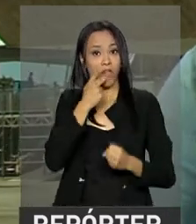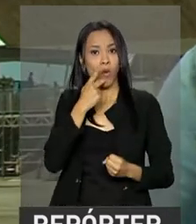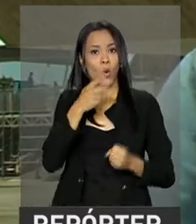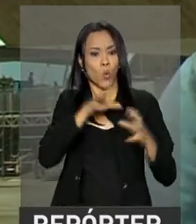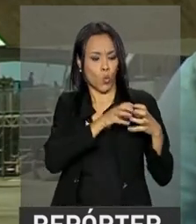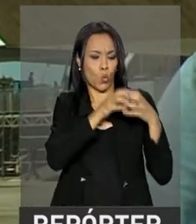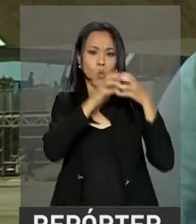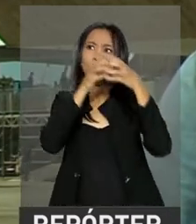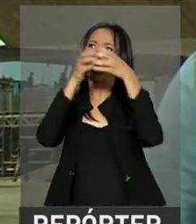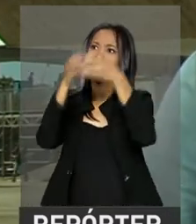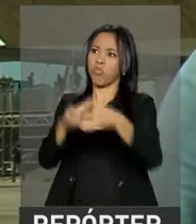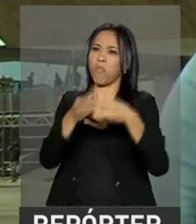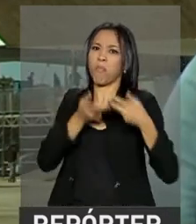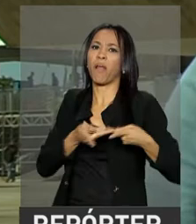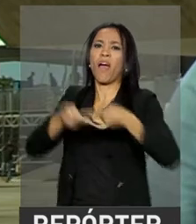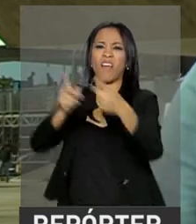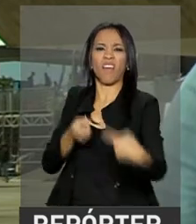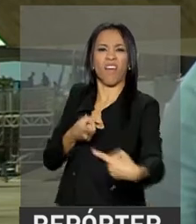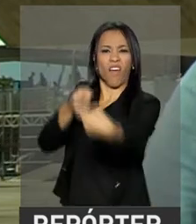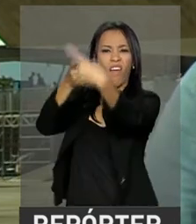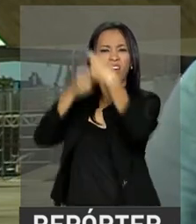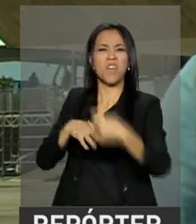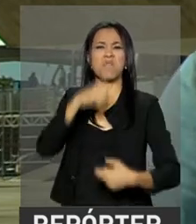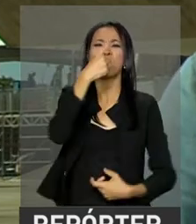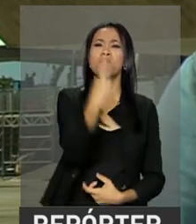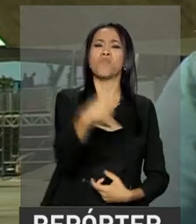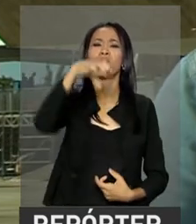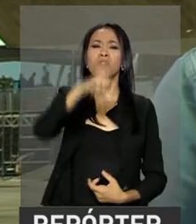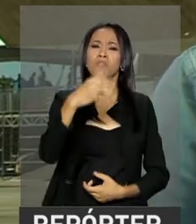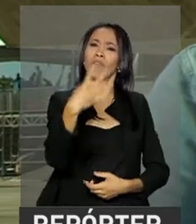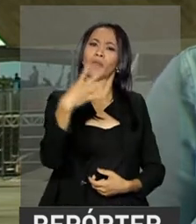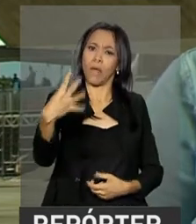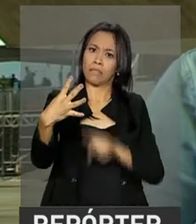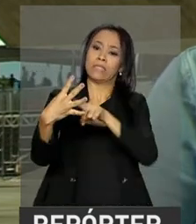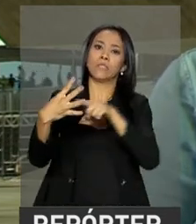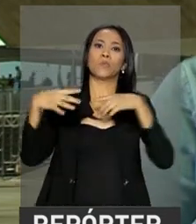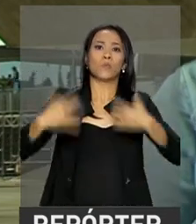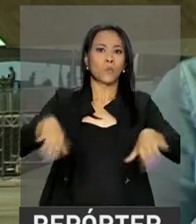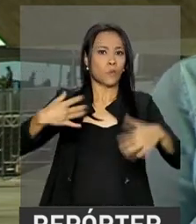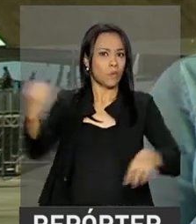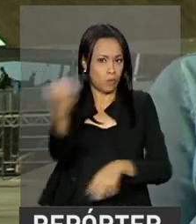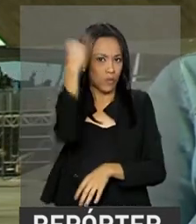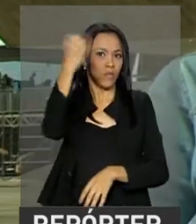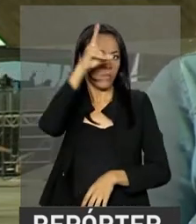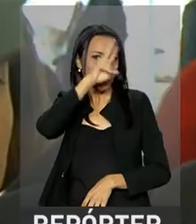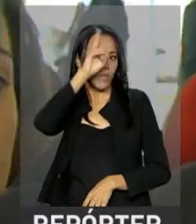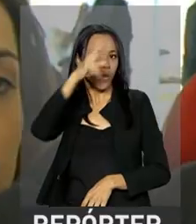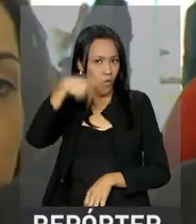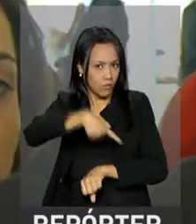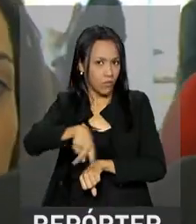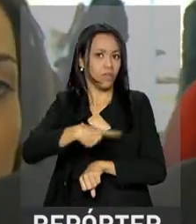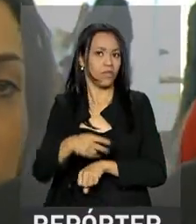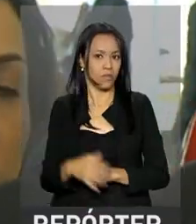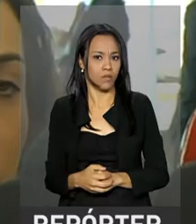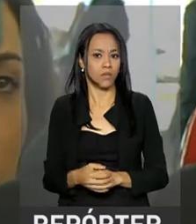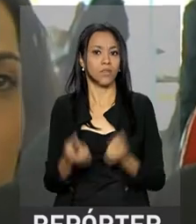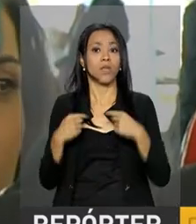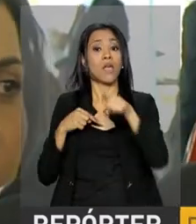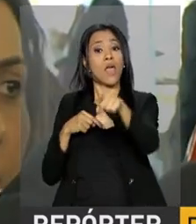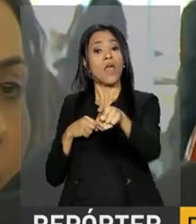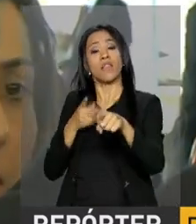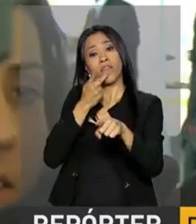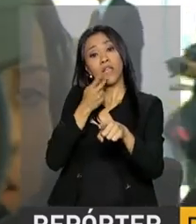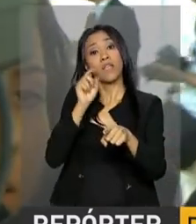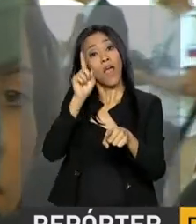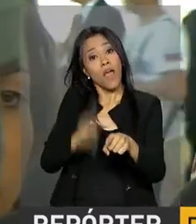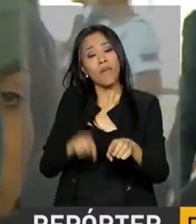tropas brasileiras ao combate em 1944 foi um passo decisivo para a história do país. Isso aqui é um ato de recordar, mas